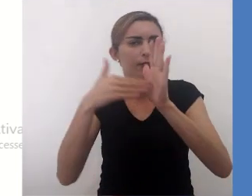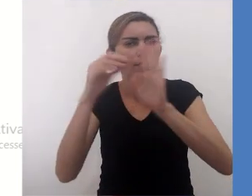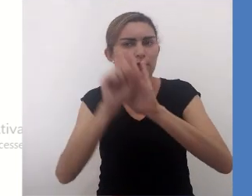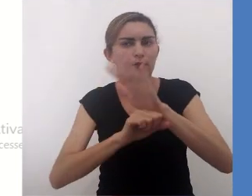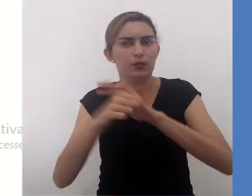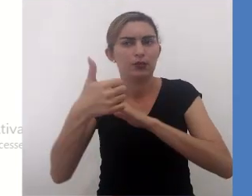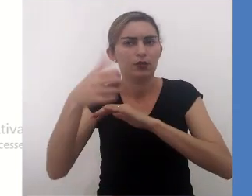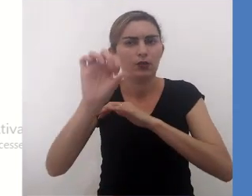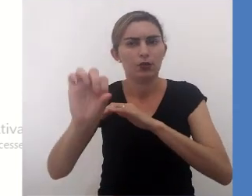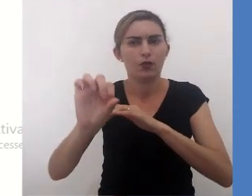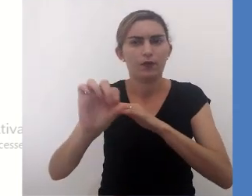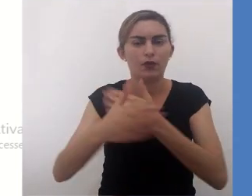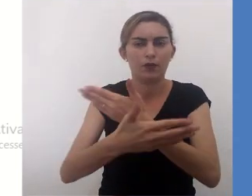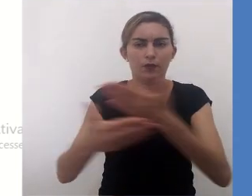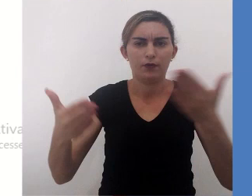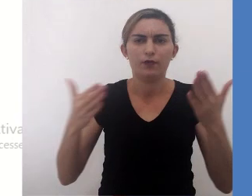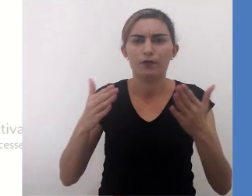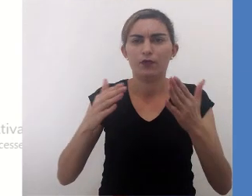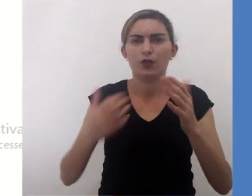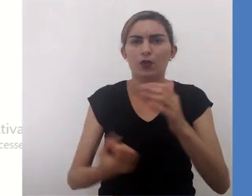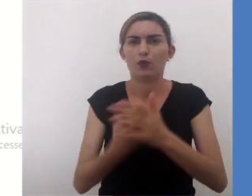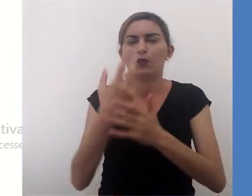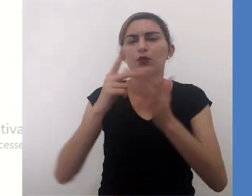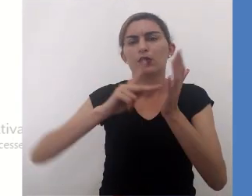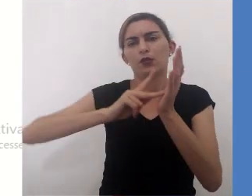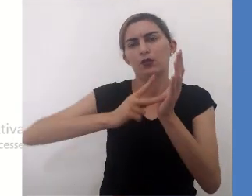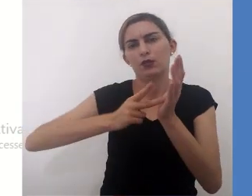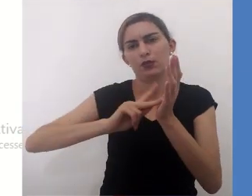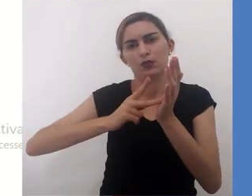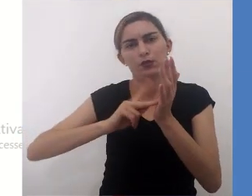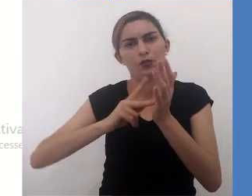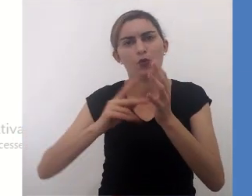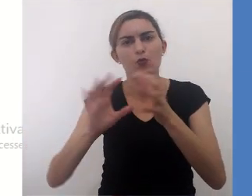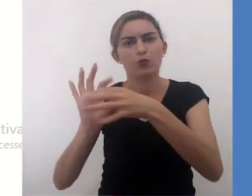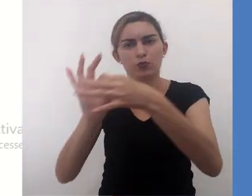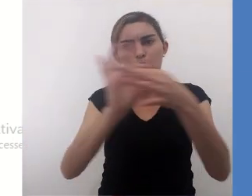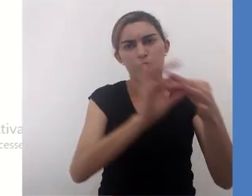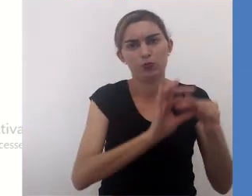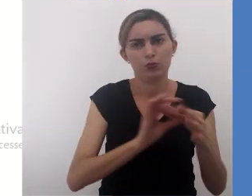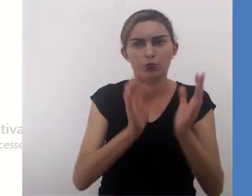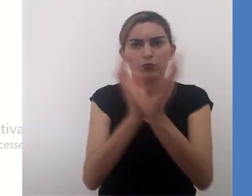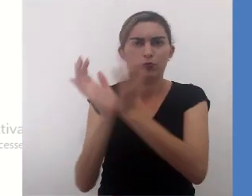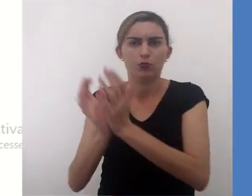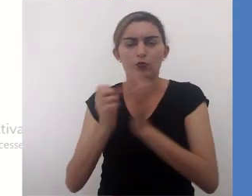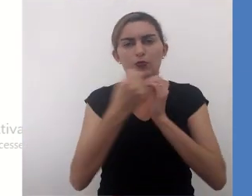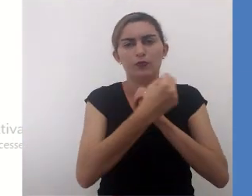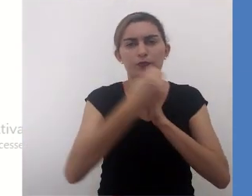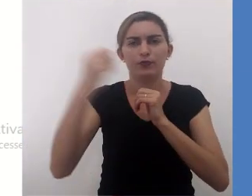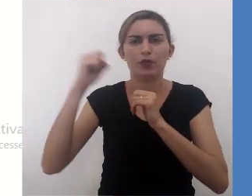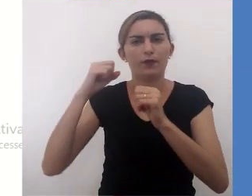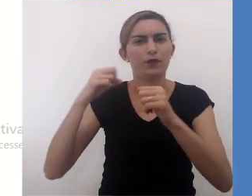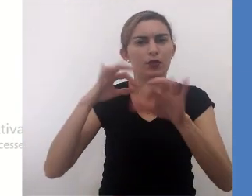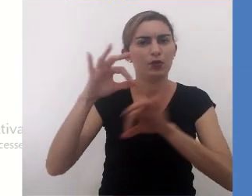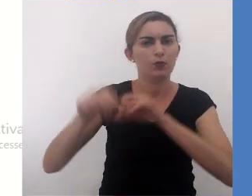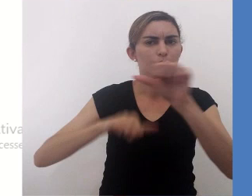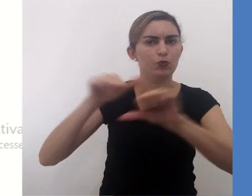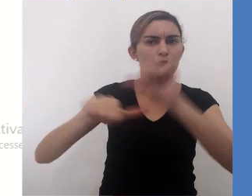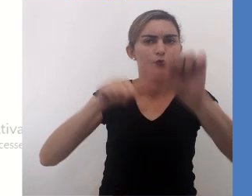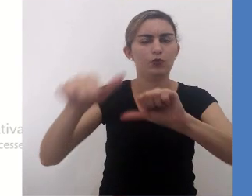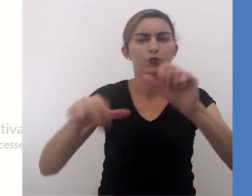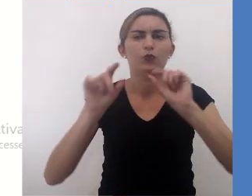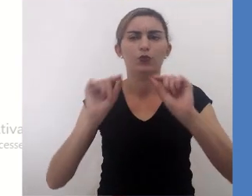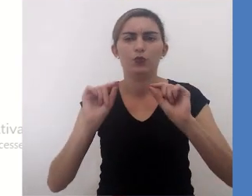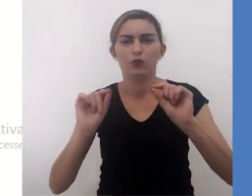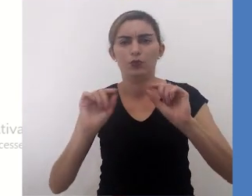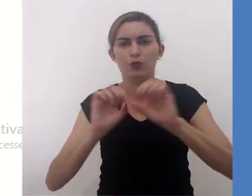Né? Aí vem o anarcossindicalismo, que é isso, corrente sindical, né, que defendia a construção de quê? A construção